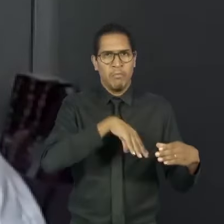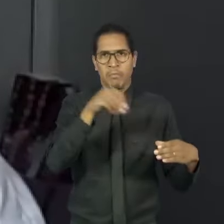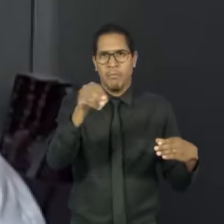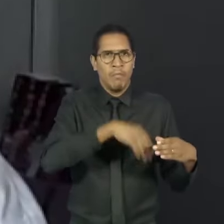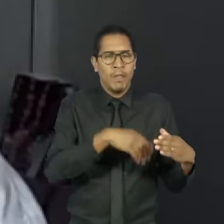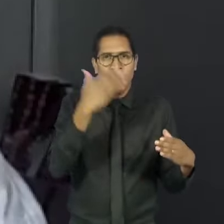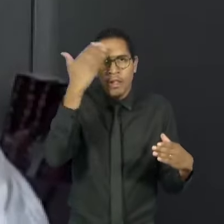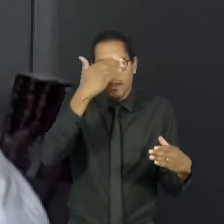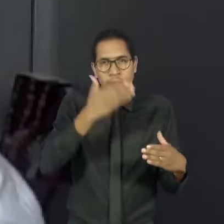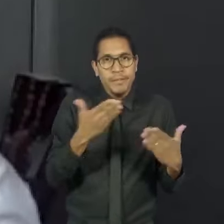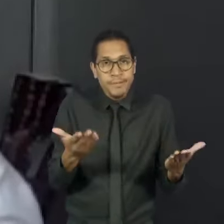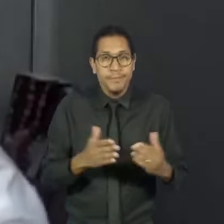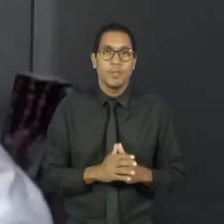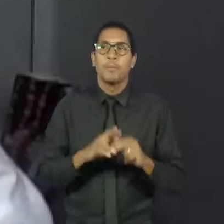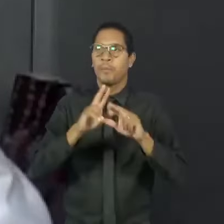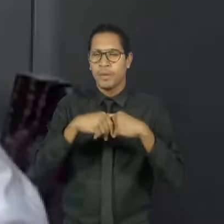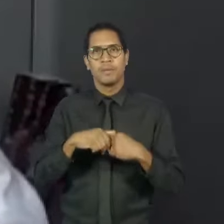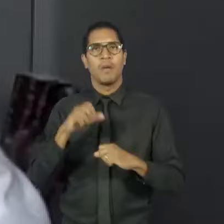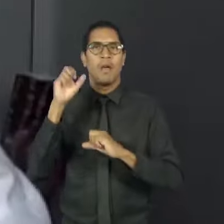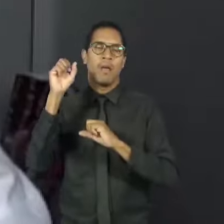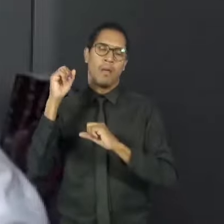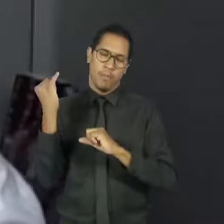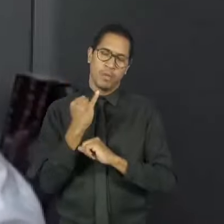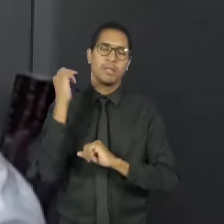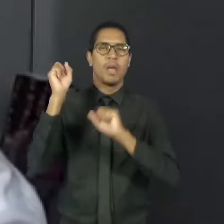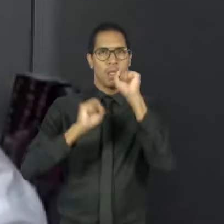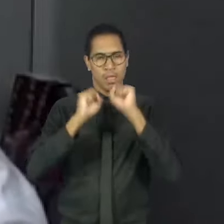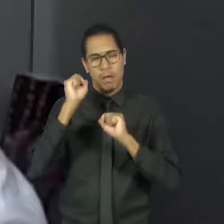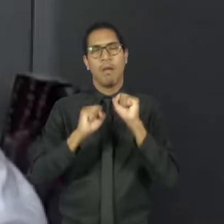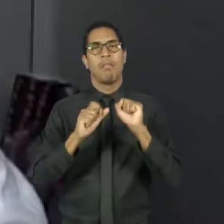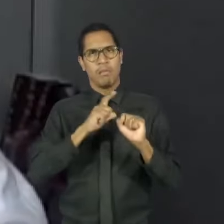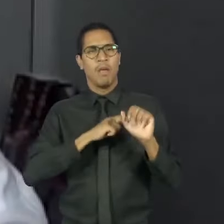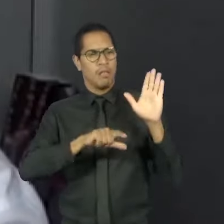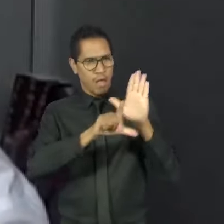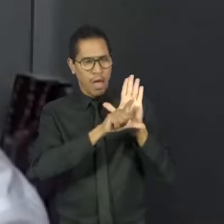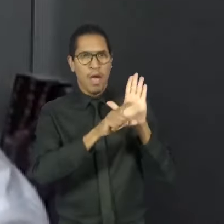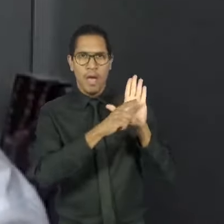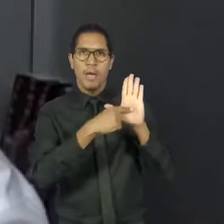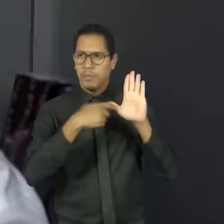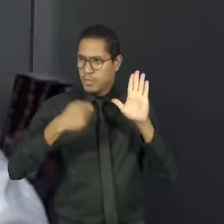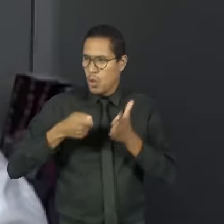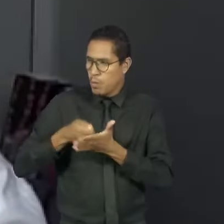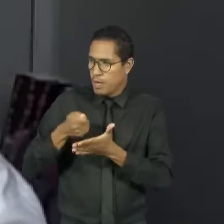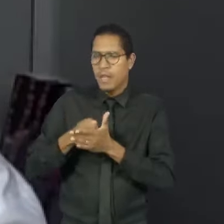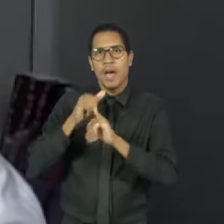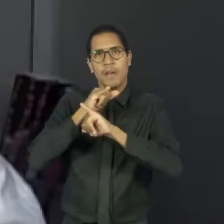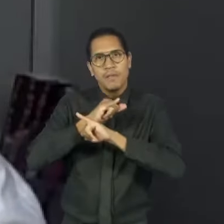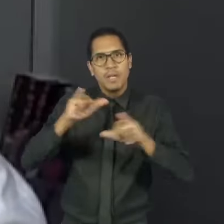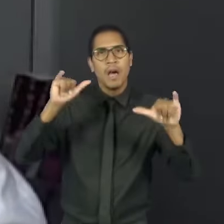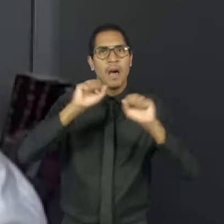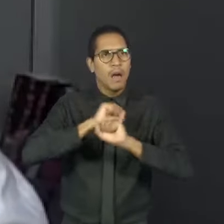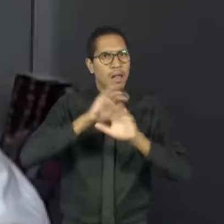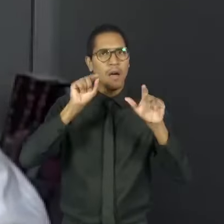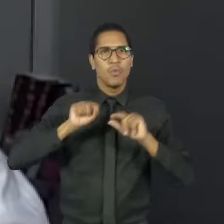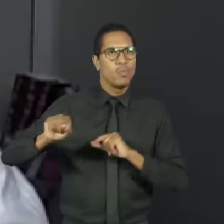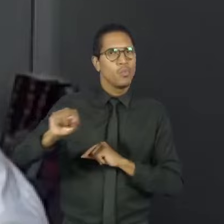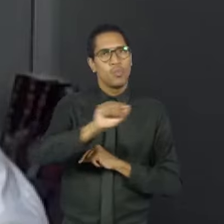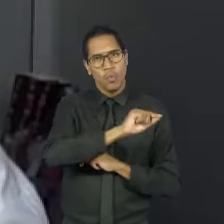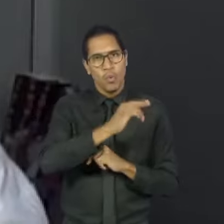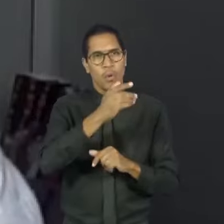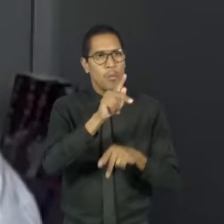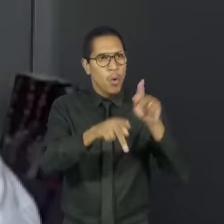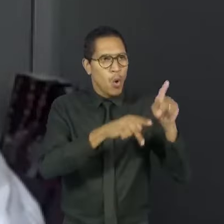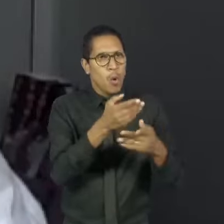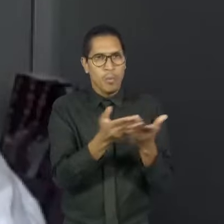importante que a indústria vem reforçando e a lei né A questão de avisar de maneira super Clara nas suas comunicações e tudo